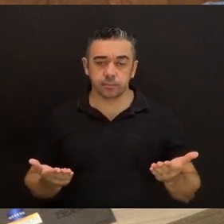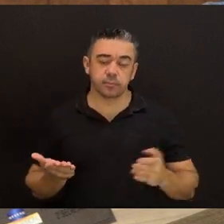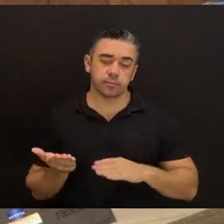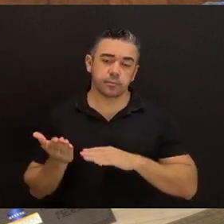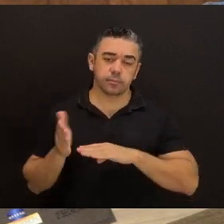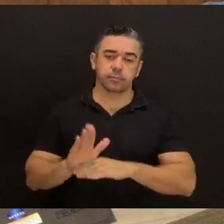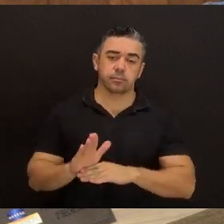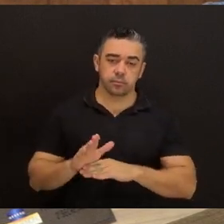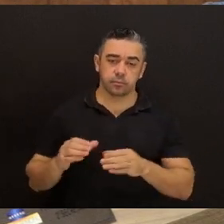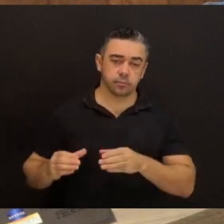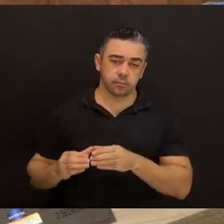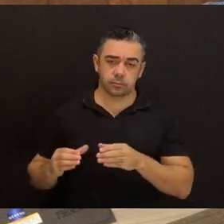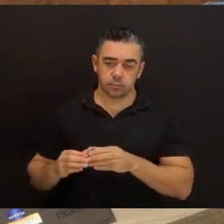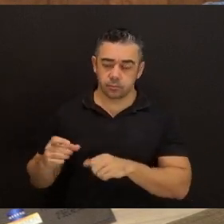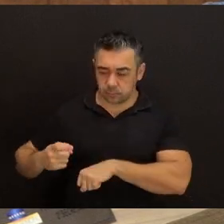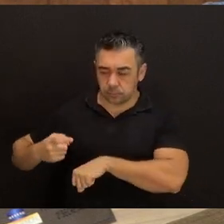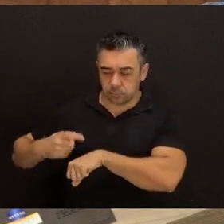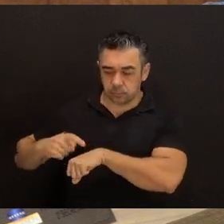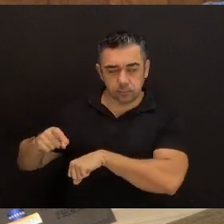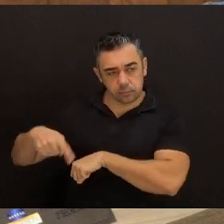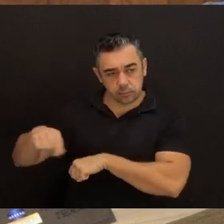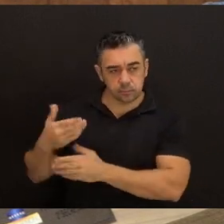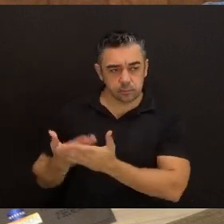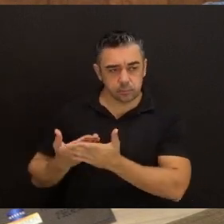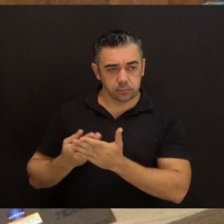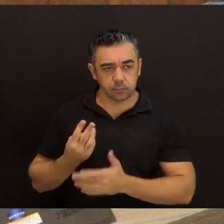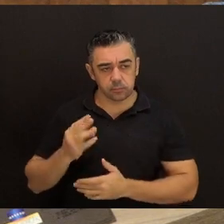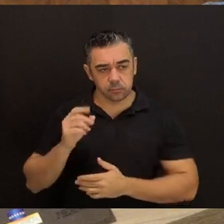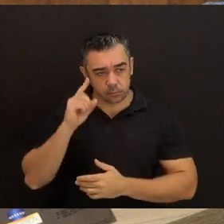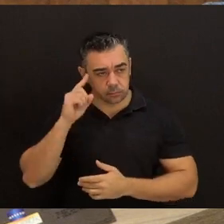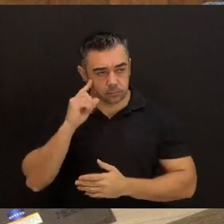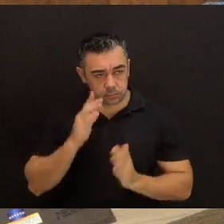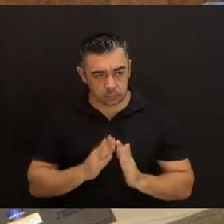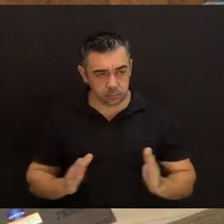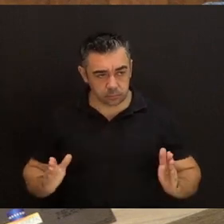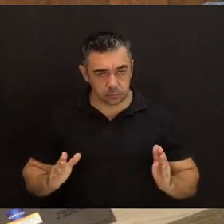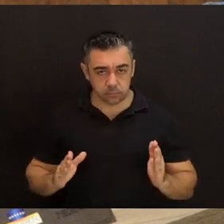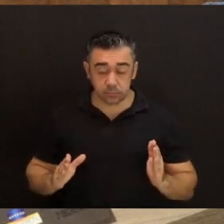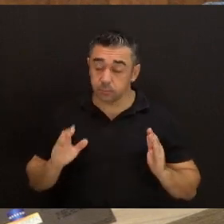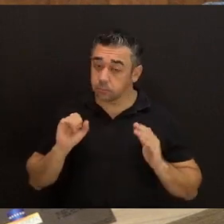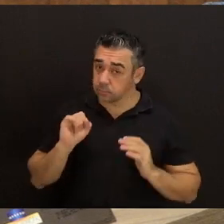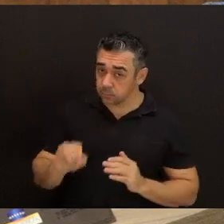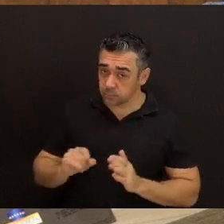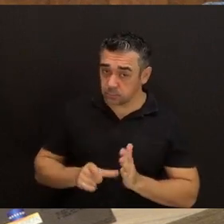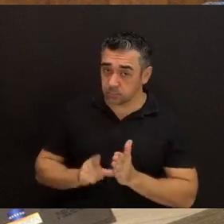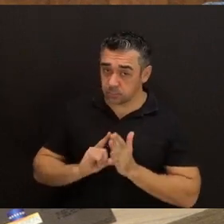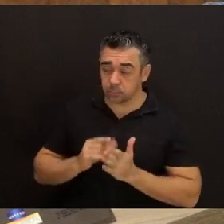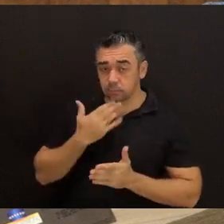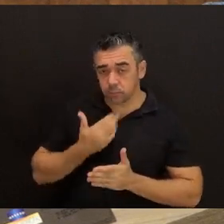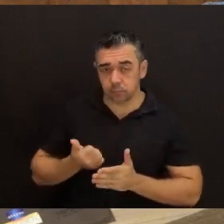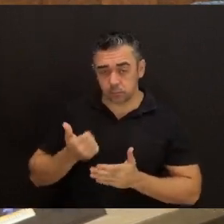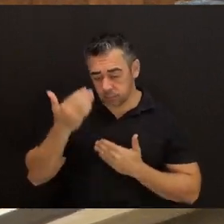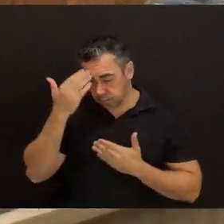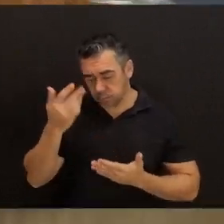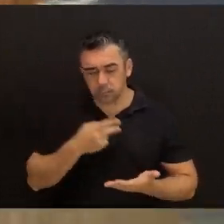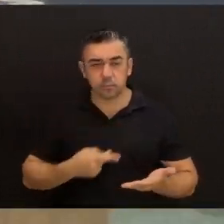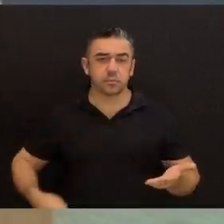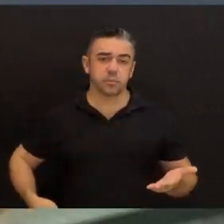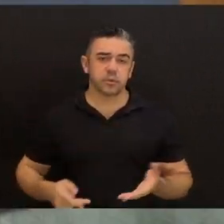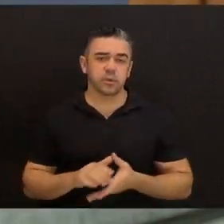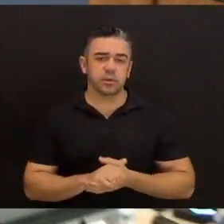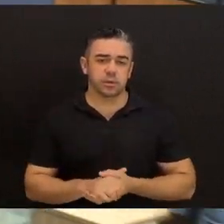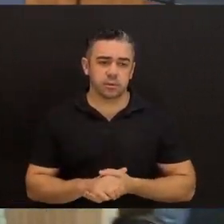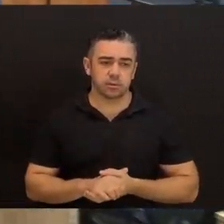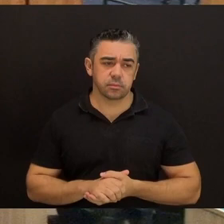a comissão né Dá Um Tempo Para eles estudarem um projeto mais 30 dias até 30 dias mas se puder liberar antes seria melhor obrigado senhor presidente